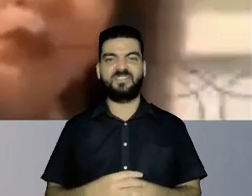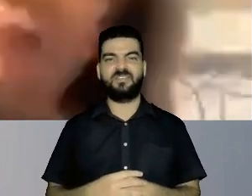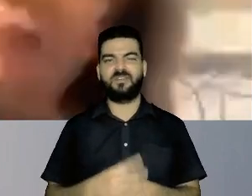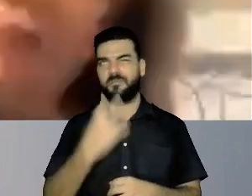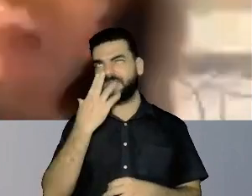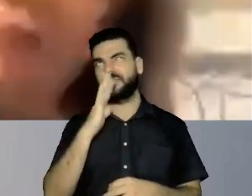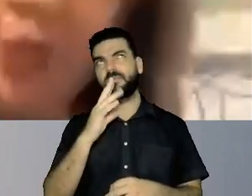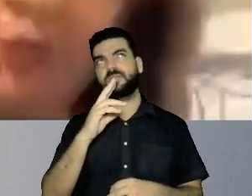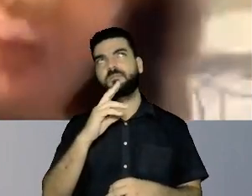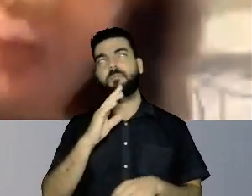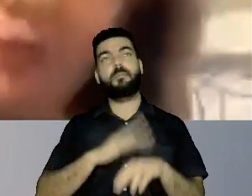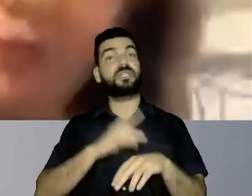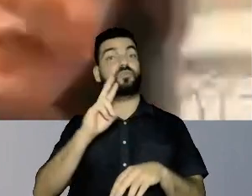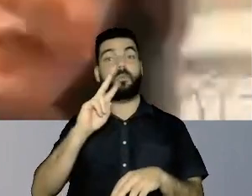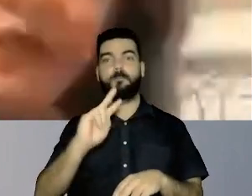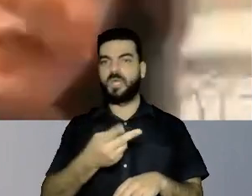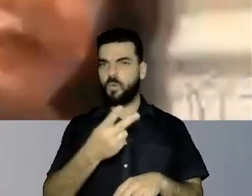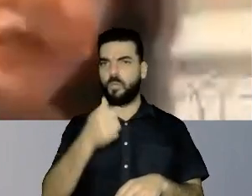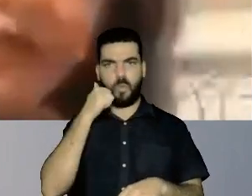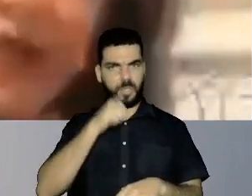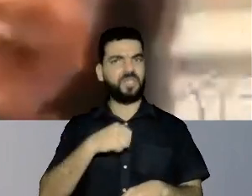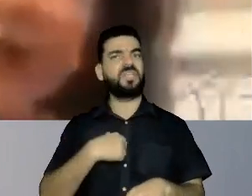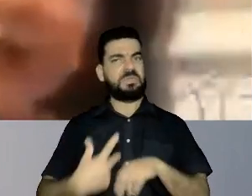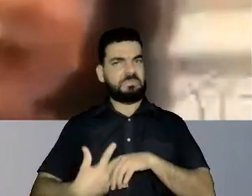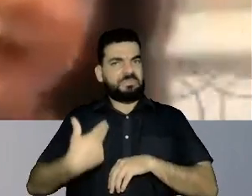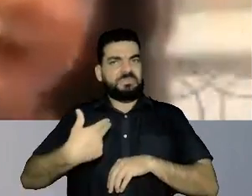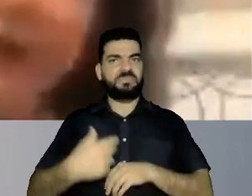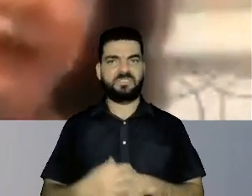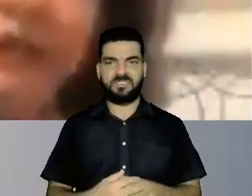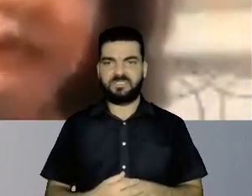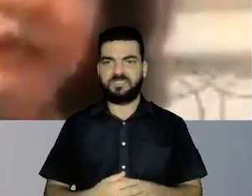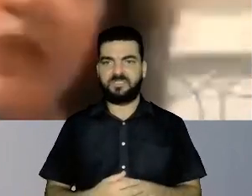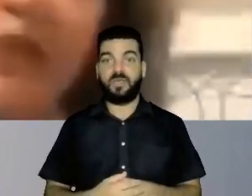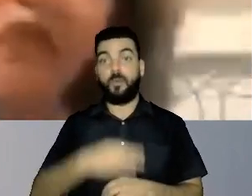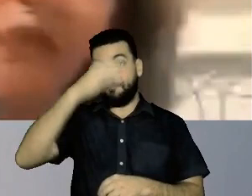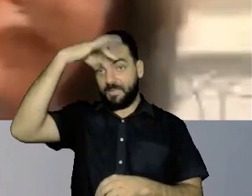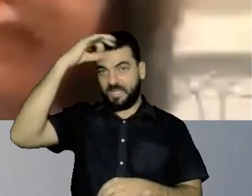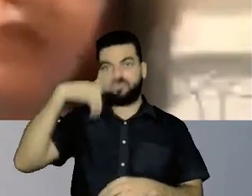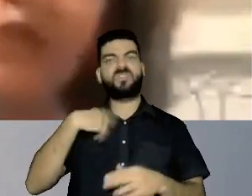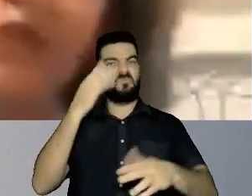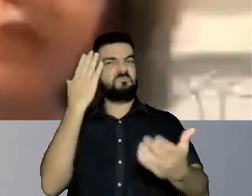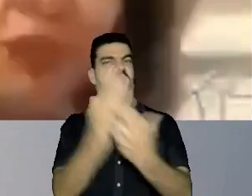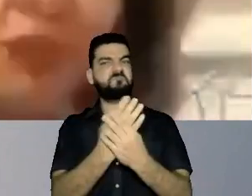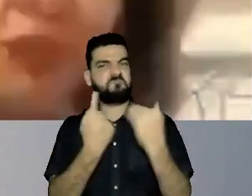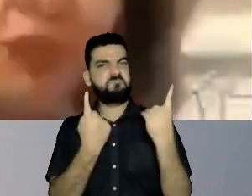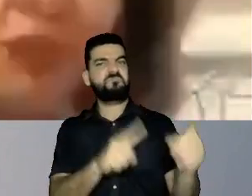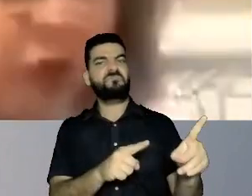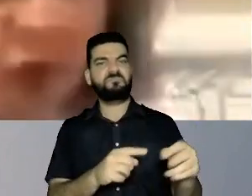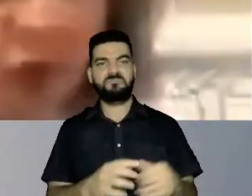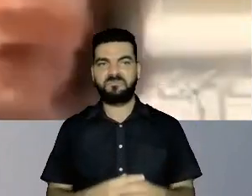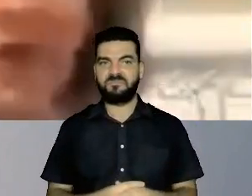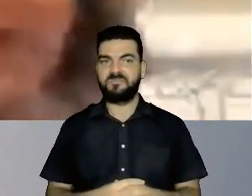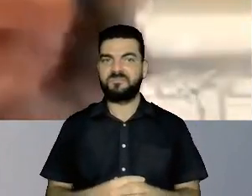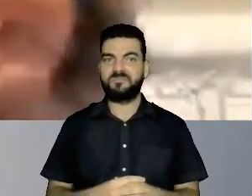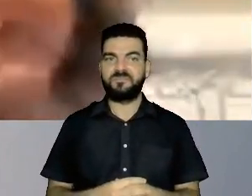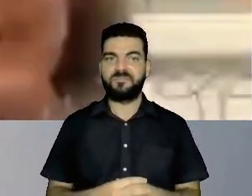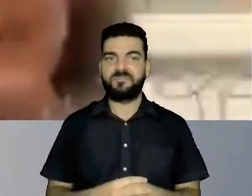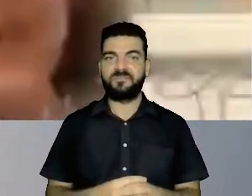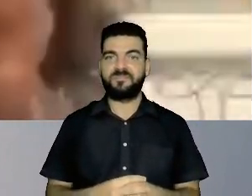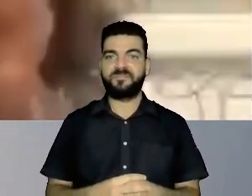que milhares de mulheres foram esterilizadas, elas têm um número de 2.078